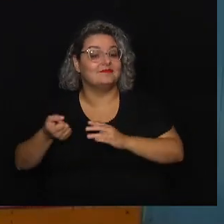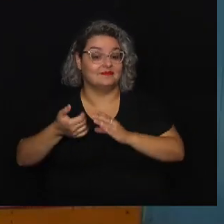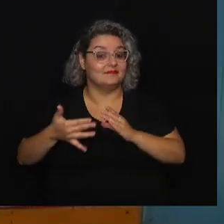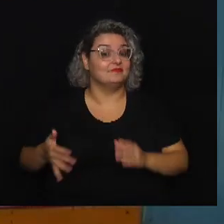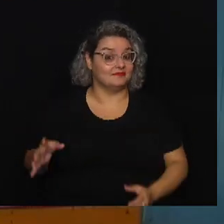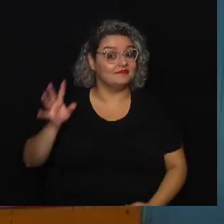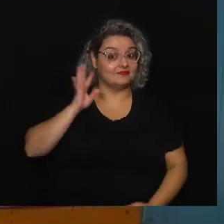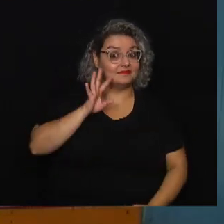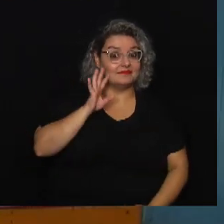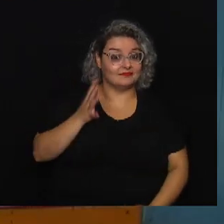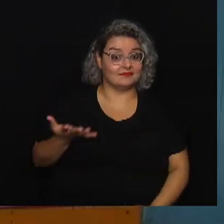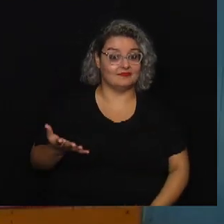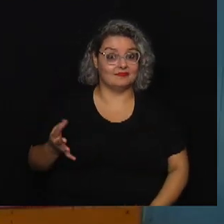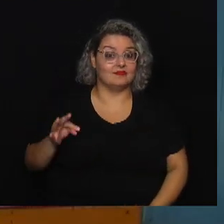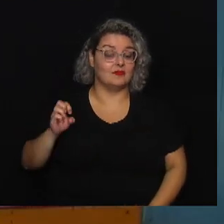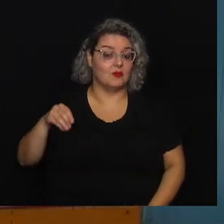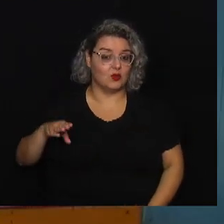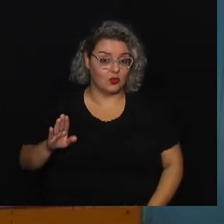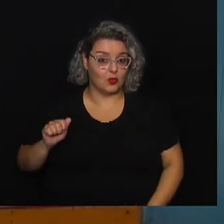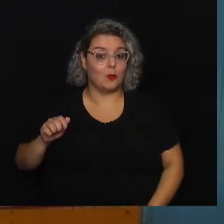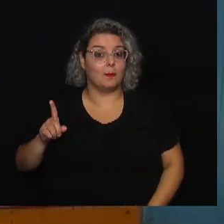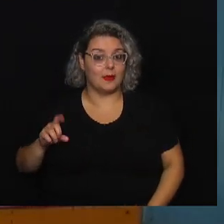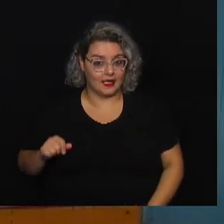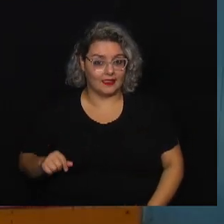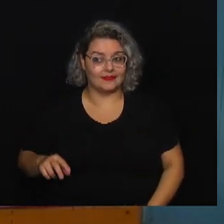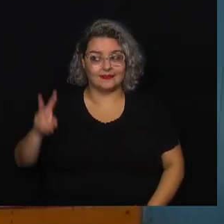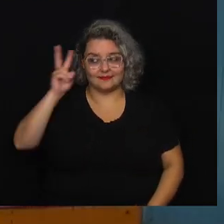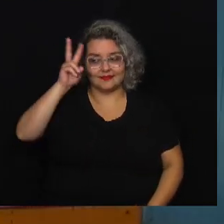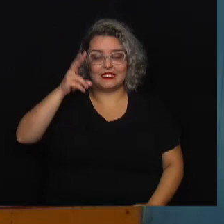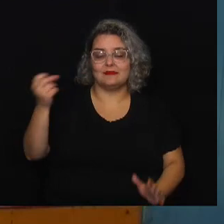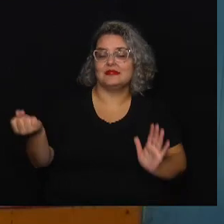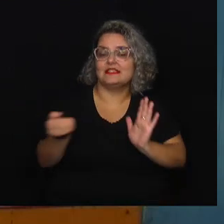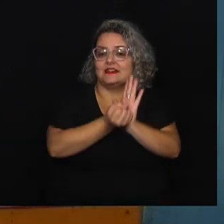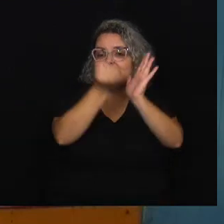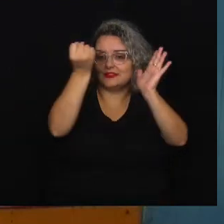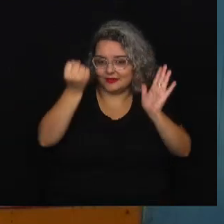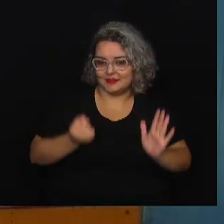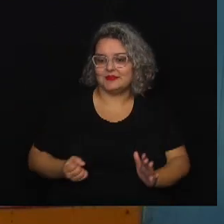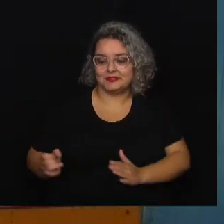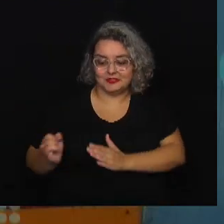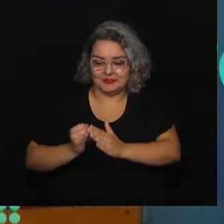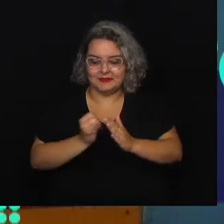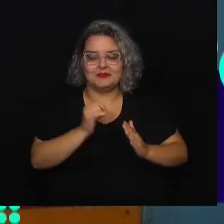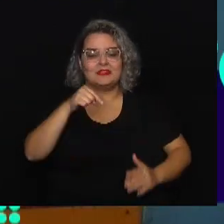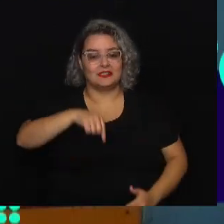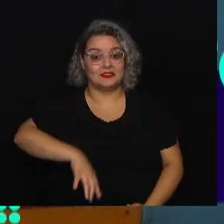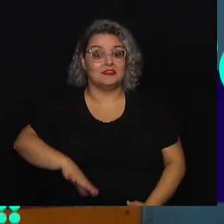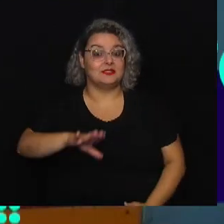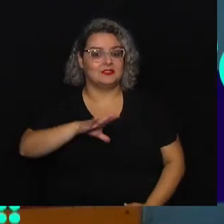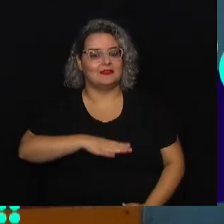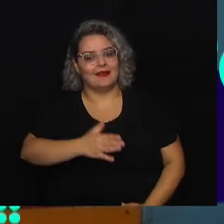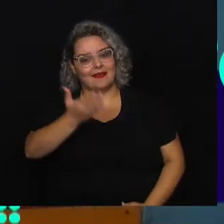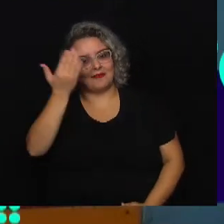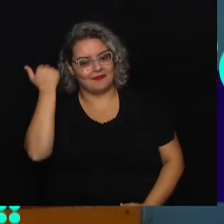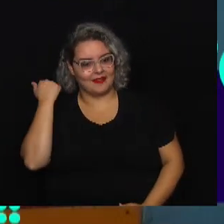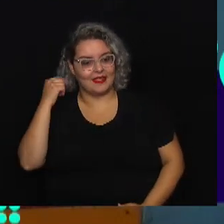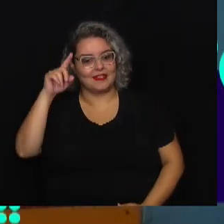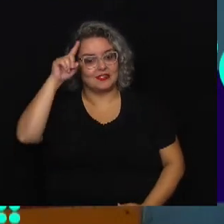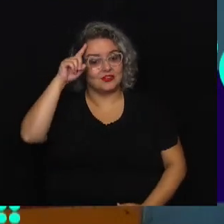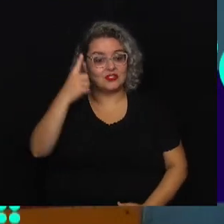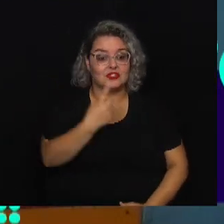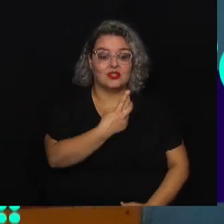interessante também, tombada pelo patrimônio histórico e cultural de Campinas, bem bacana. Apareça por lá, dia